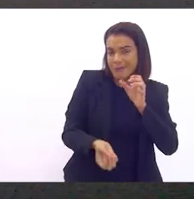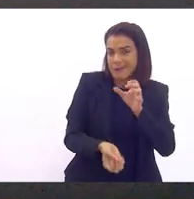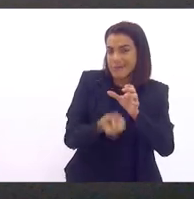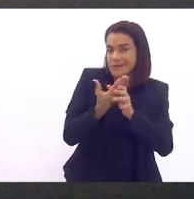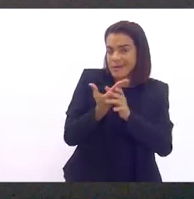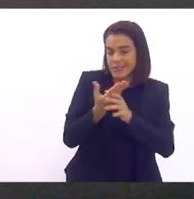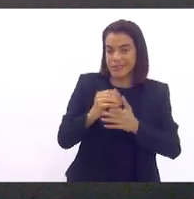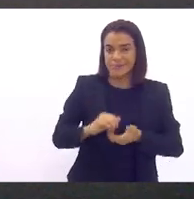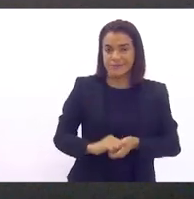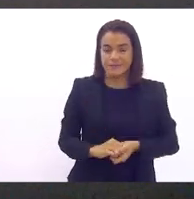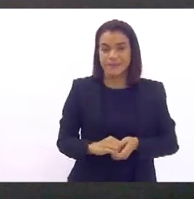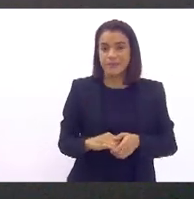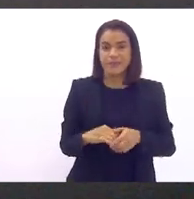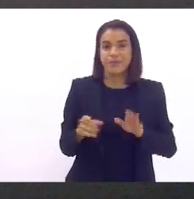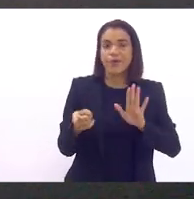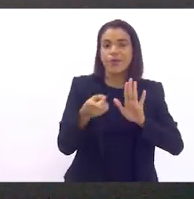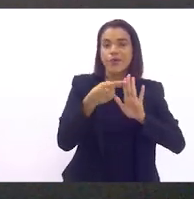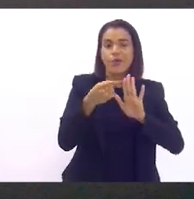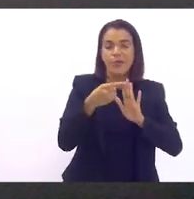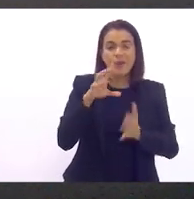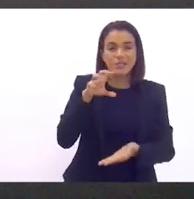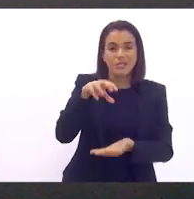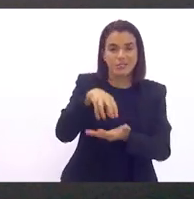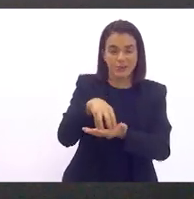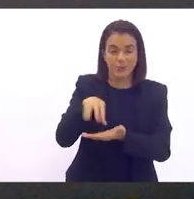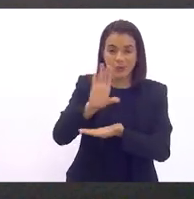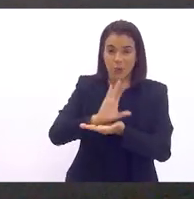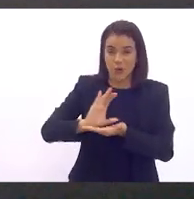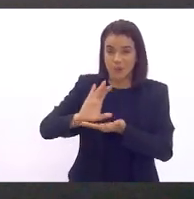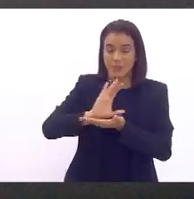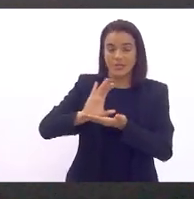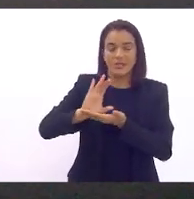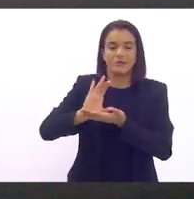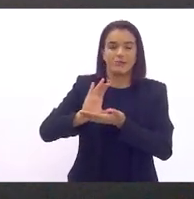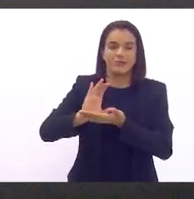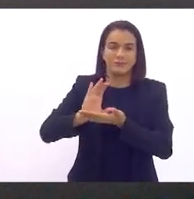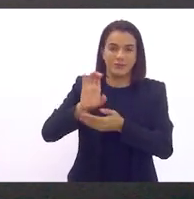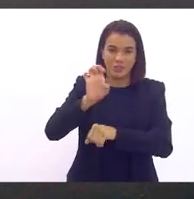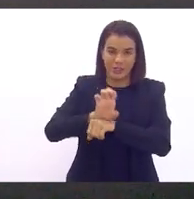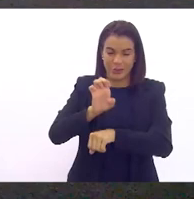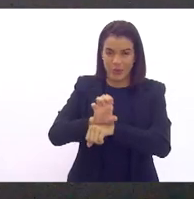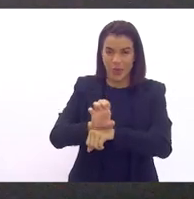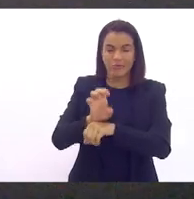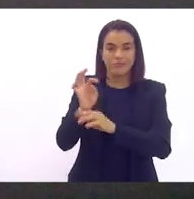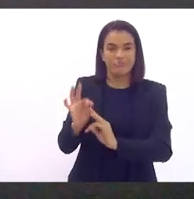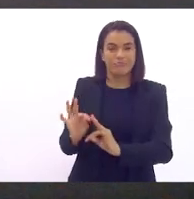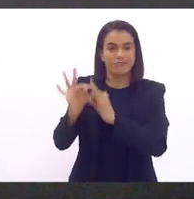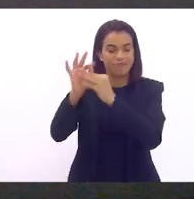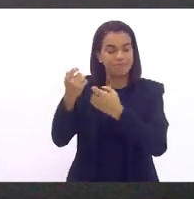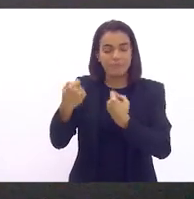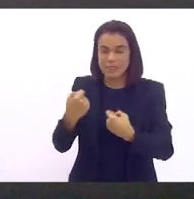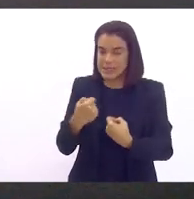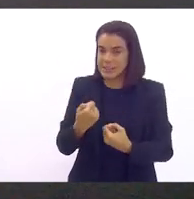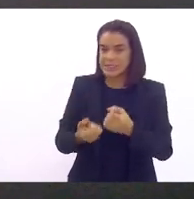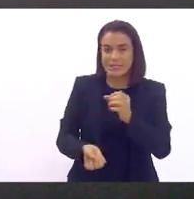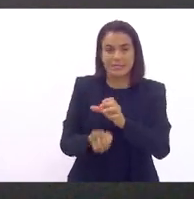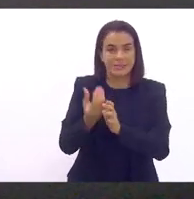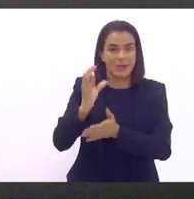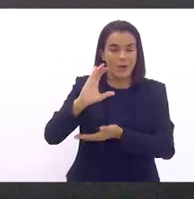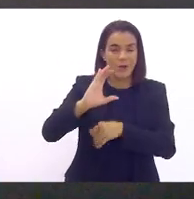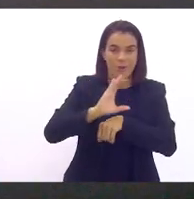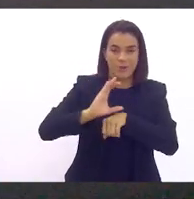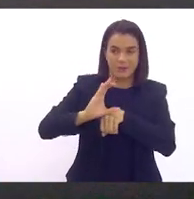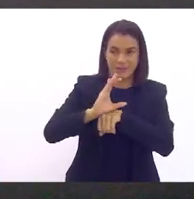implantada uma é a instalação no conselho estados de Ciência e Tecnologia tem que instalar esse conselho Sabe tem que